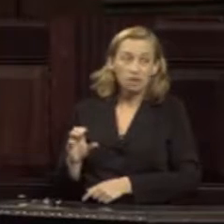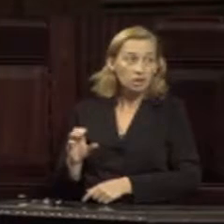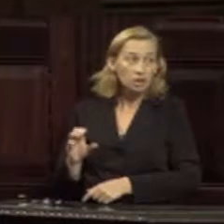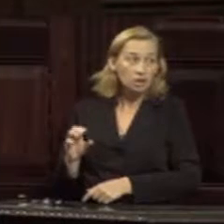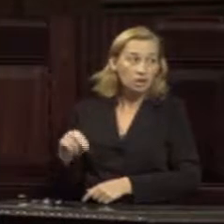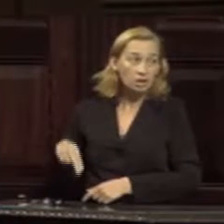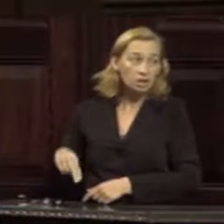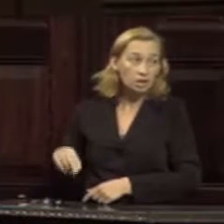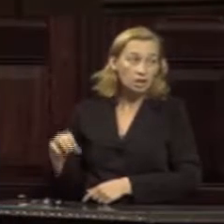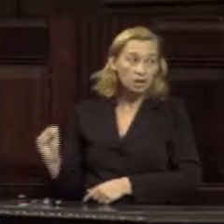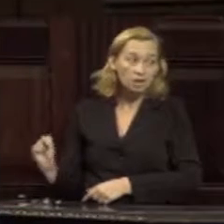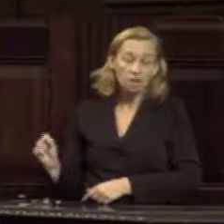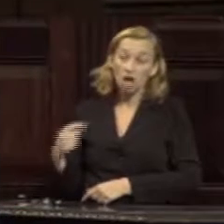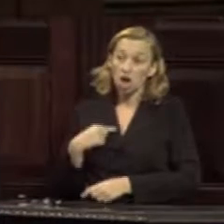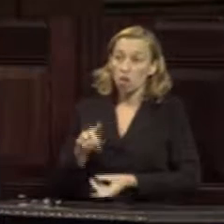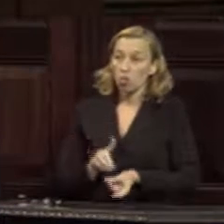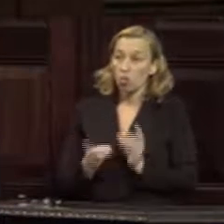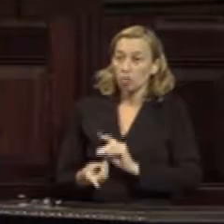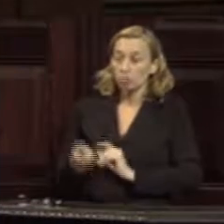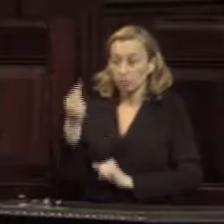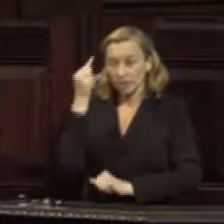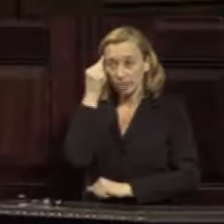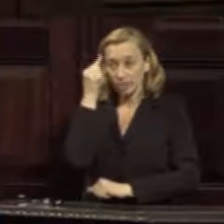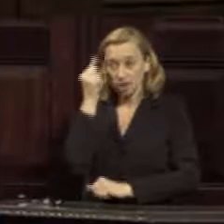Sou contra esse conceito do repetro.